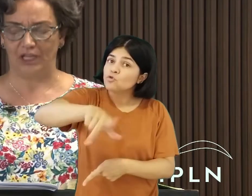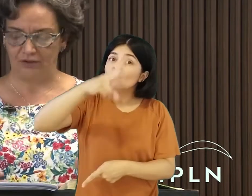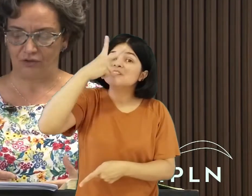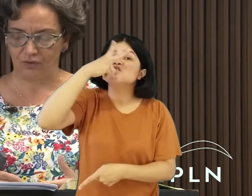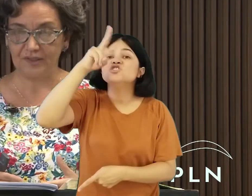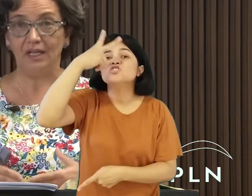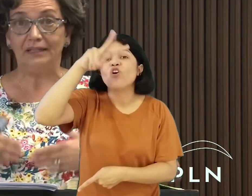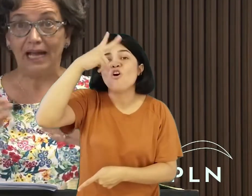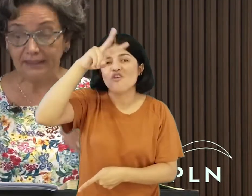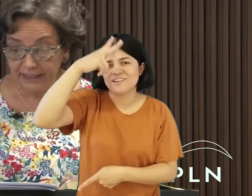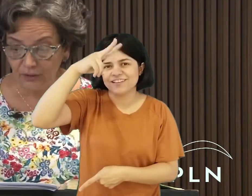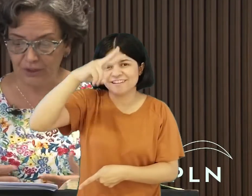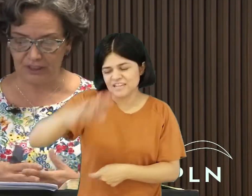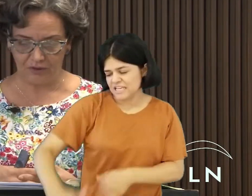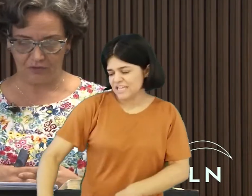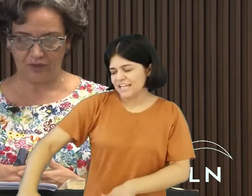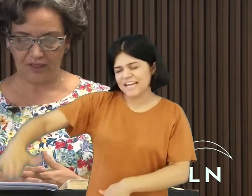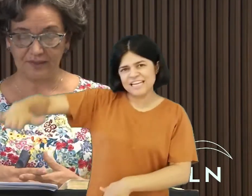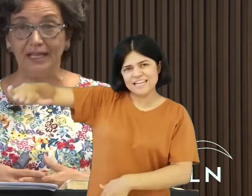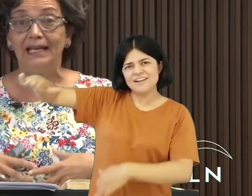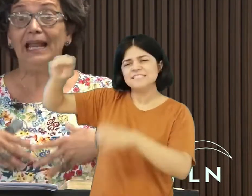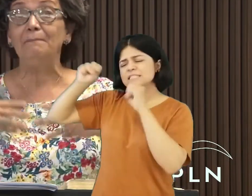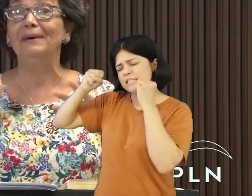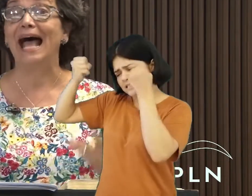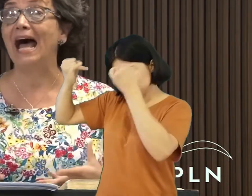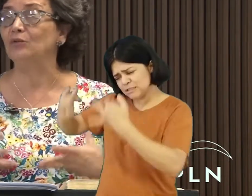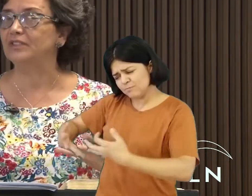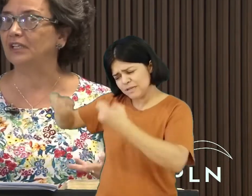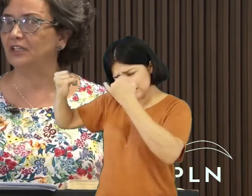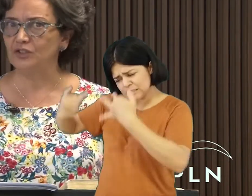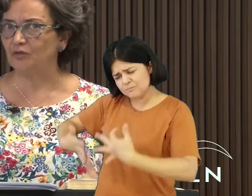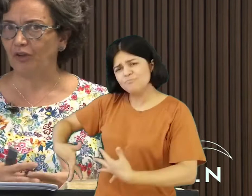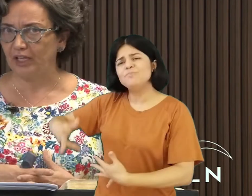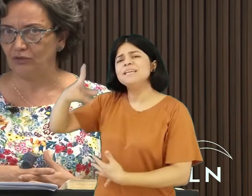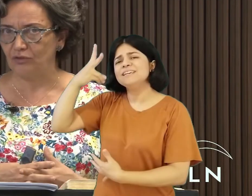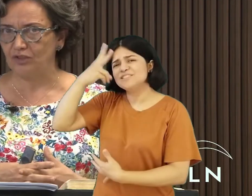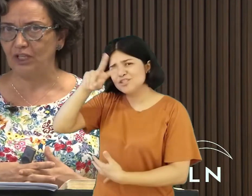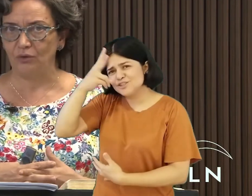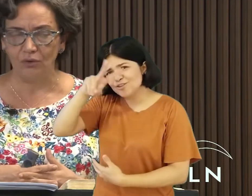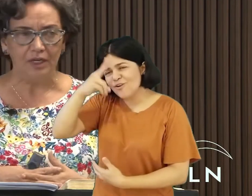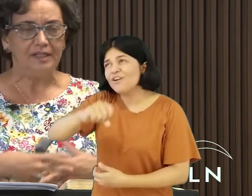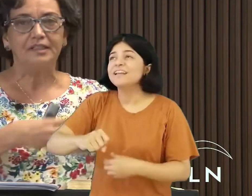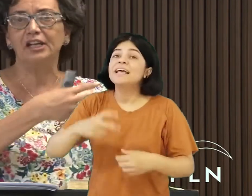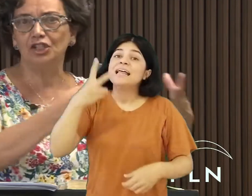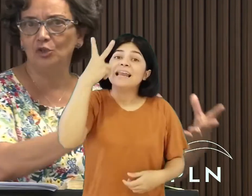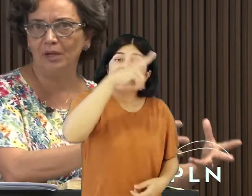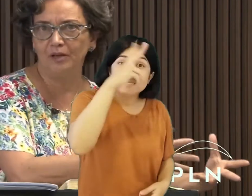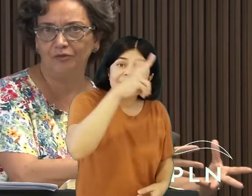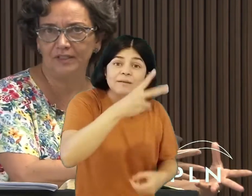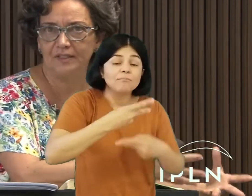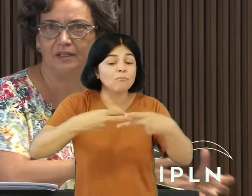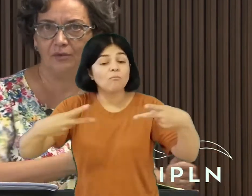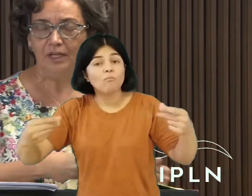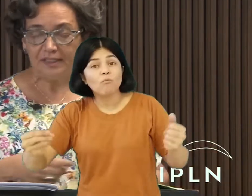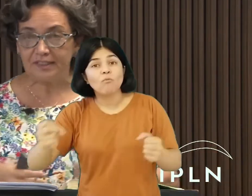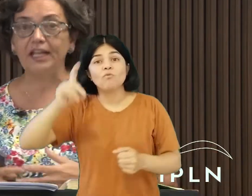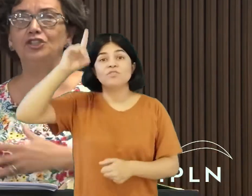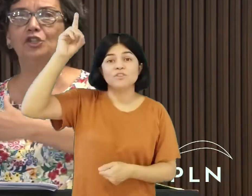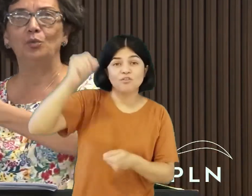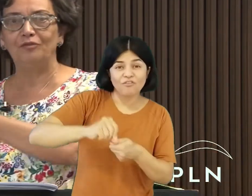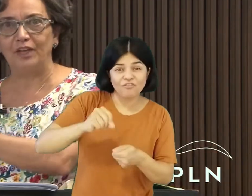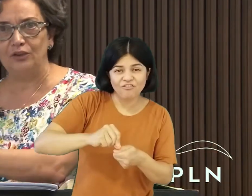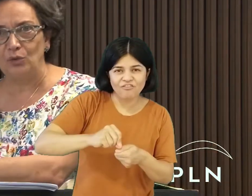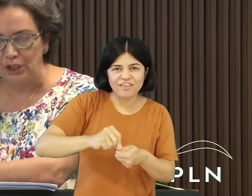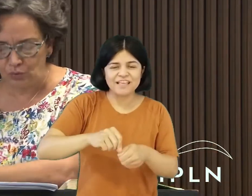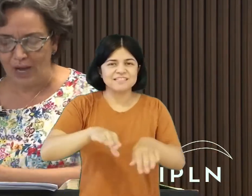futuras gerações daquilo que Deus fez, lembrar os grandes feitos do Senhor, seja numa refeição, seja